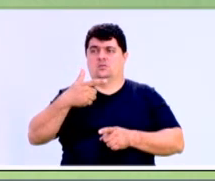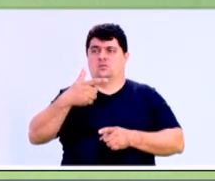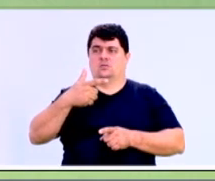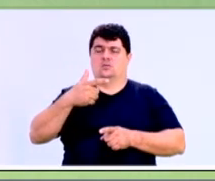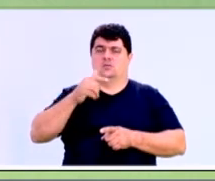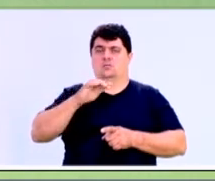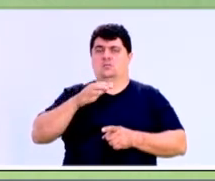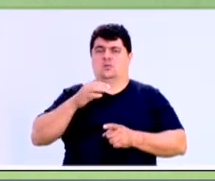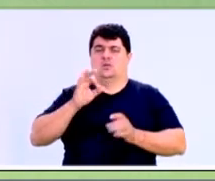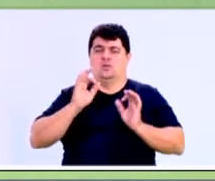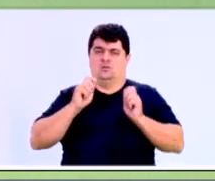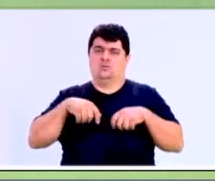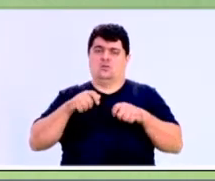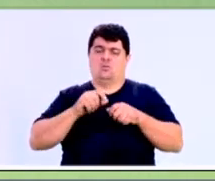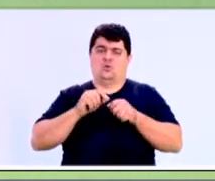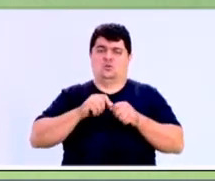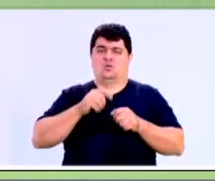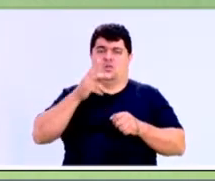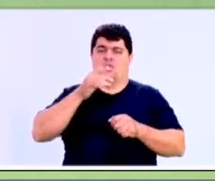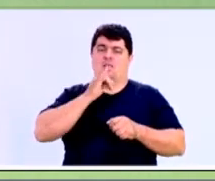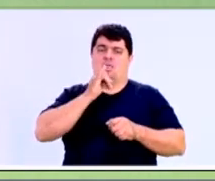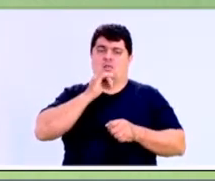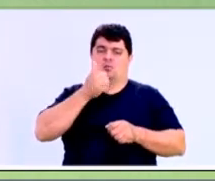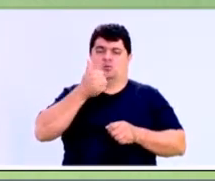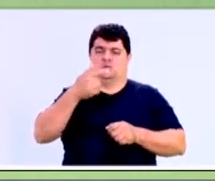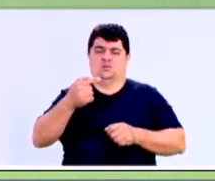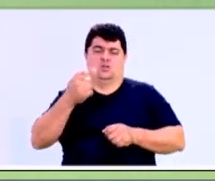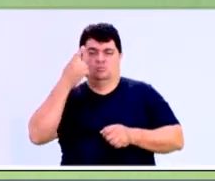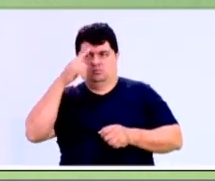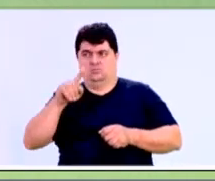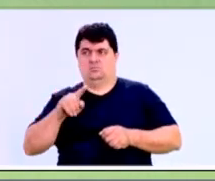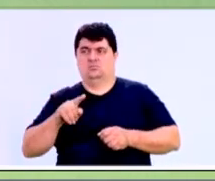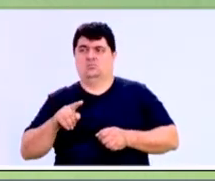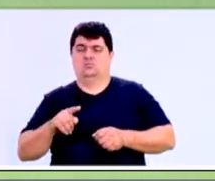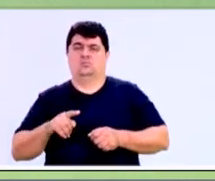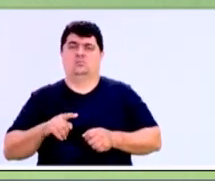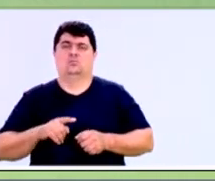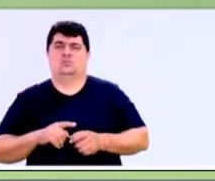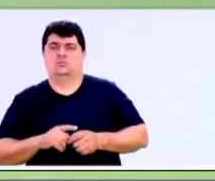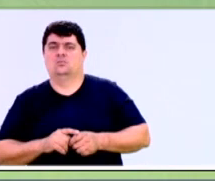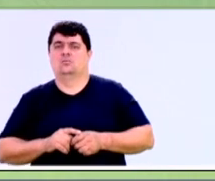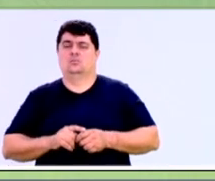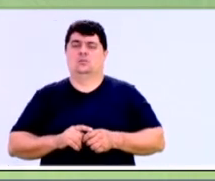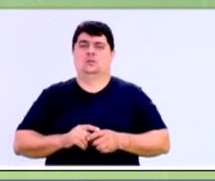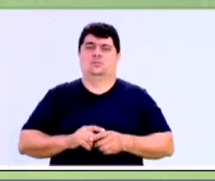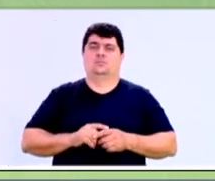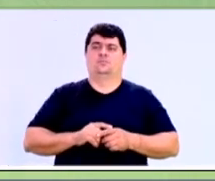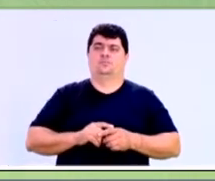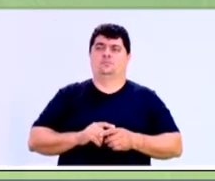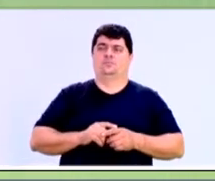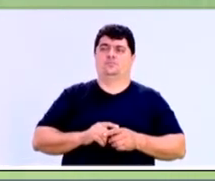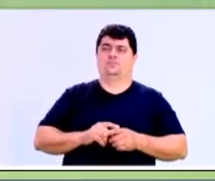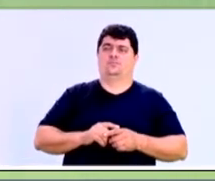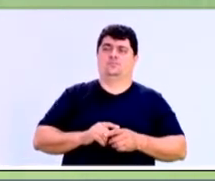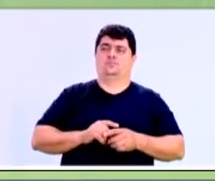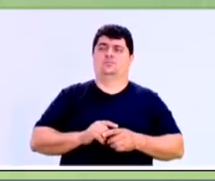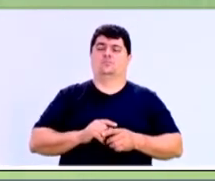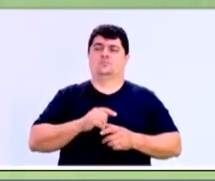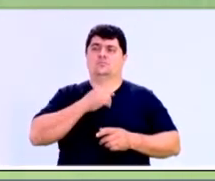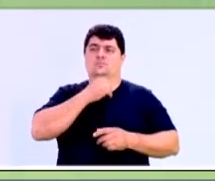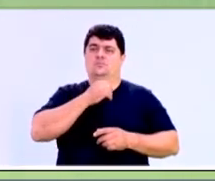aqui perfeitamente aceitável, valores um pouquinho, 0,2, 0,3 aqui aceitável, correto,